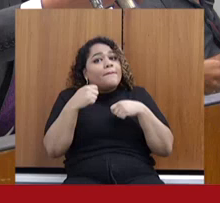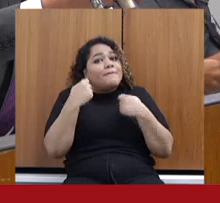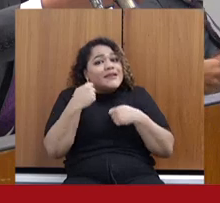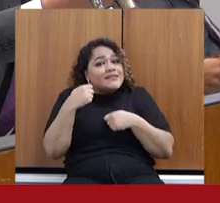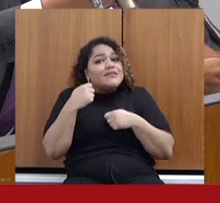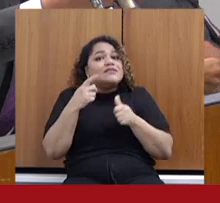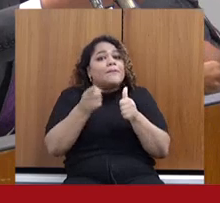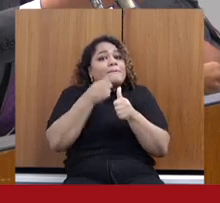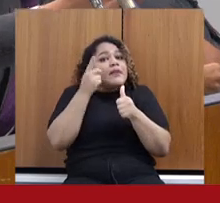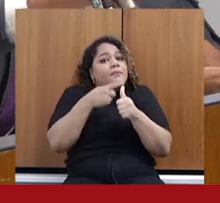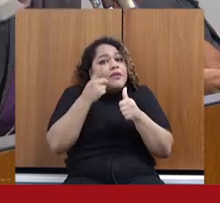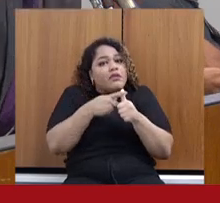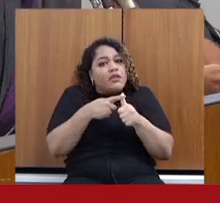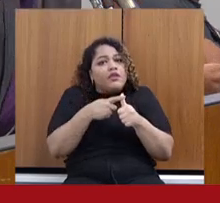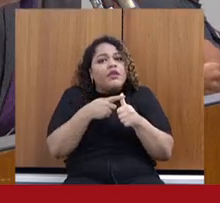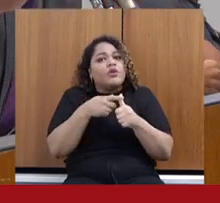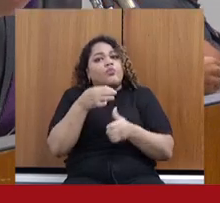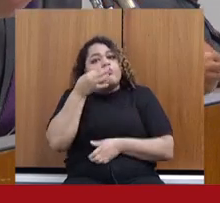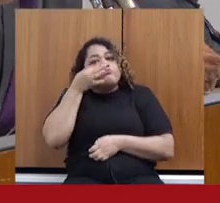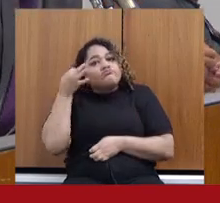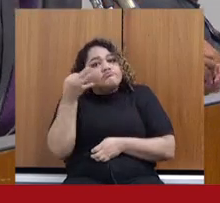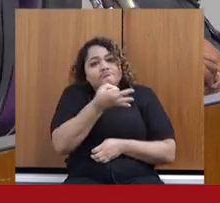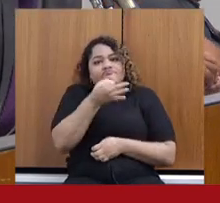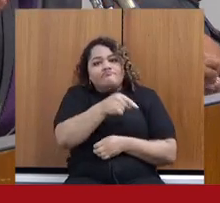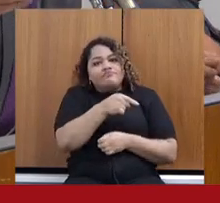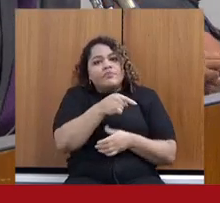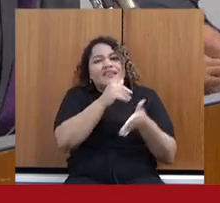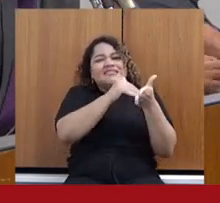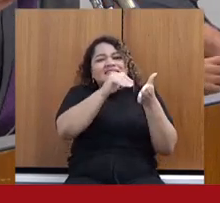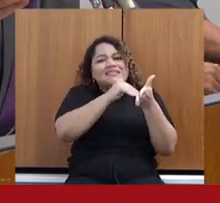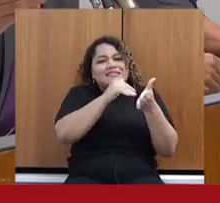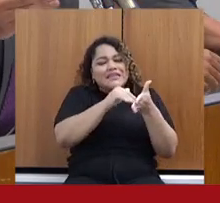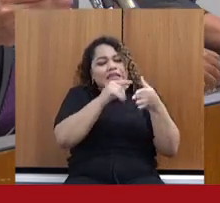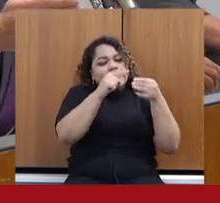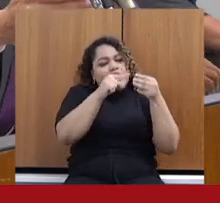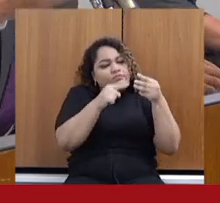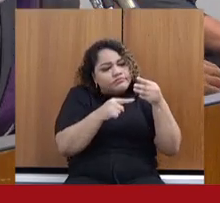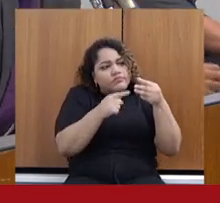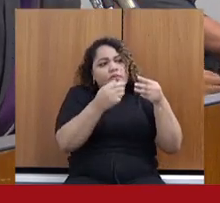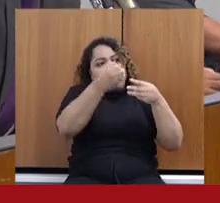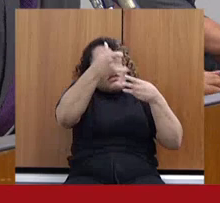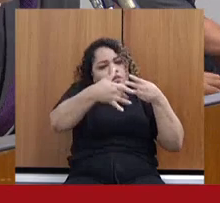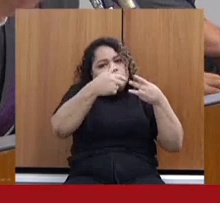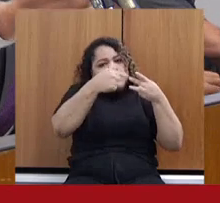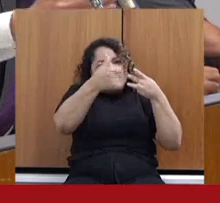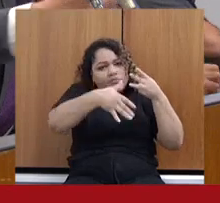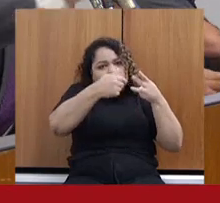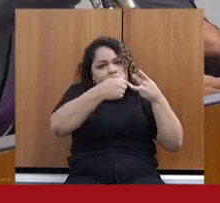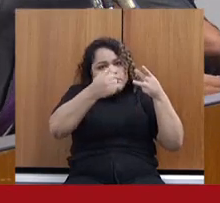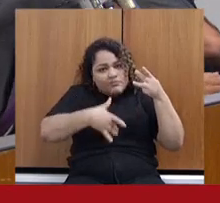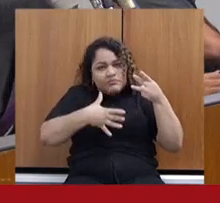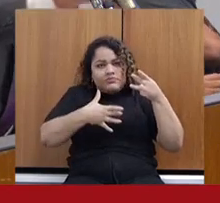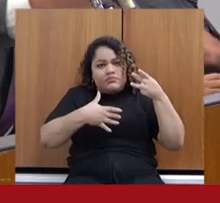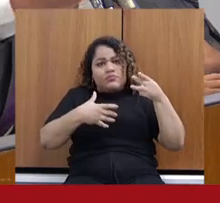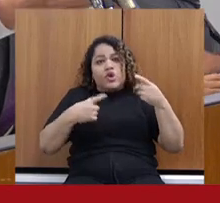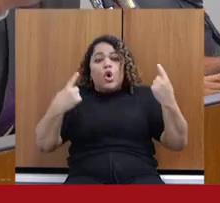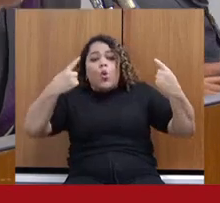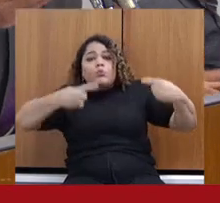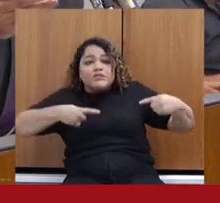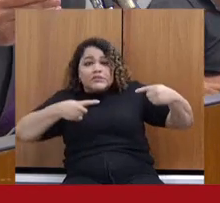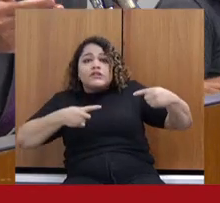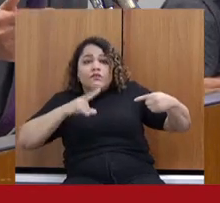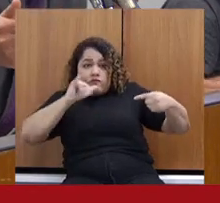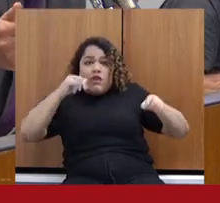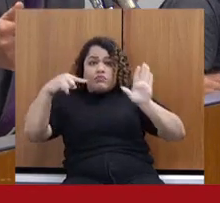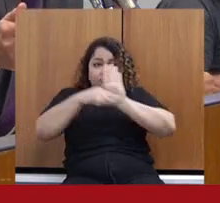a dizer... Eles serão indagados aqui pela oposição, serão indagados pelos representantes da